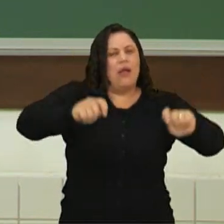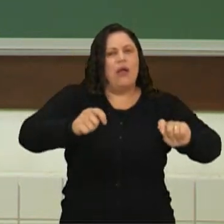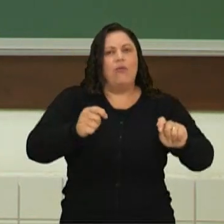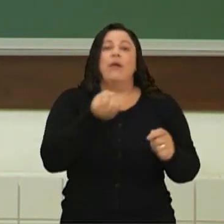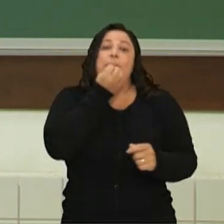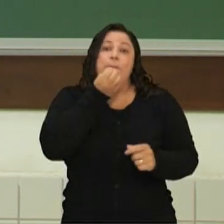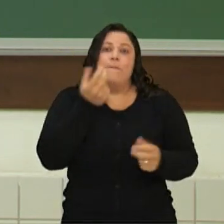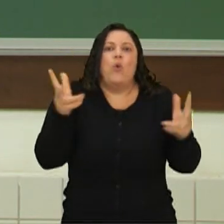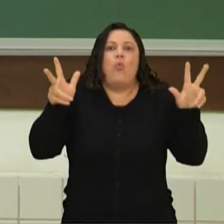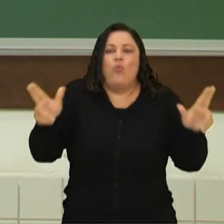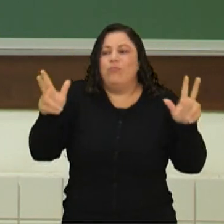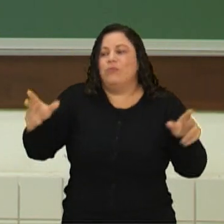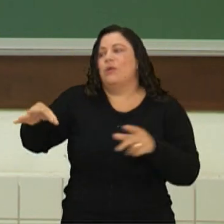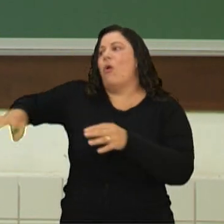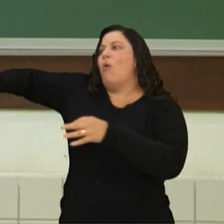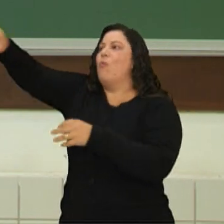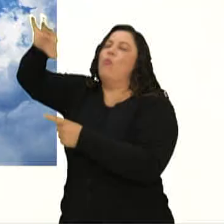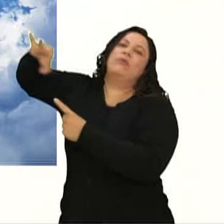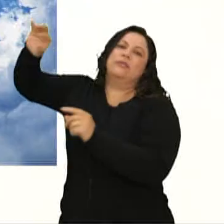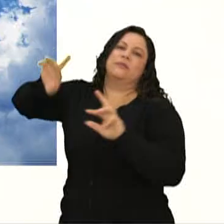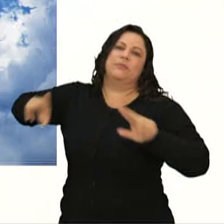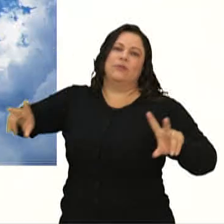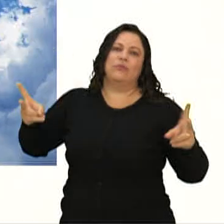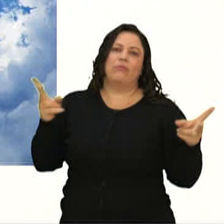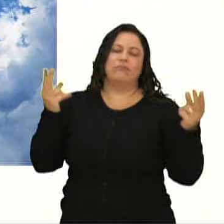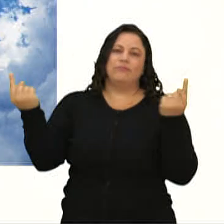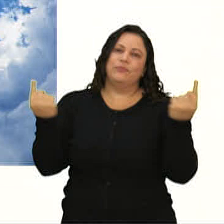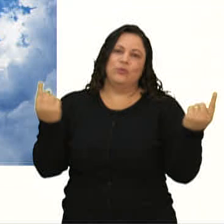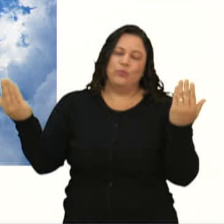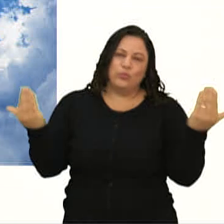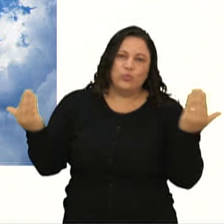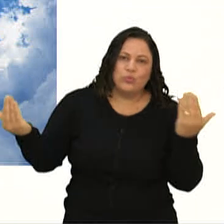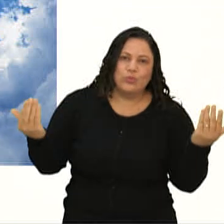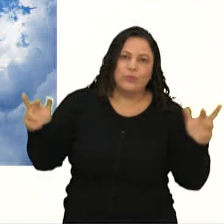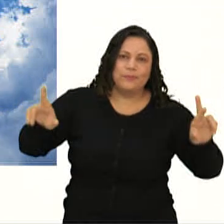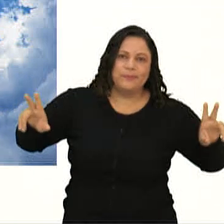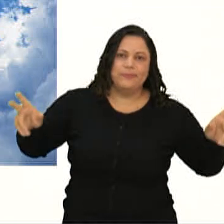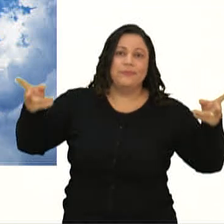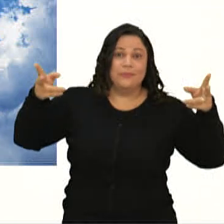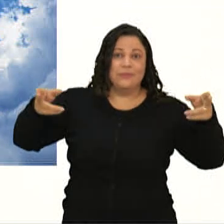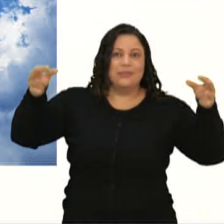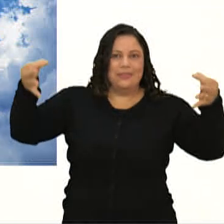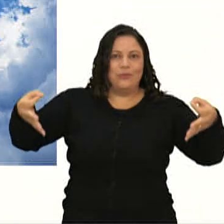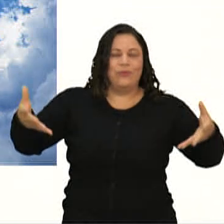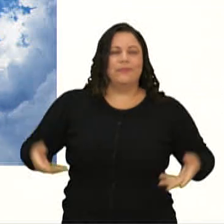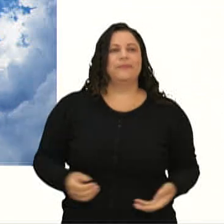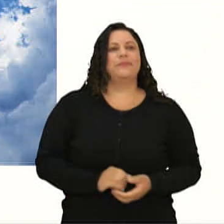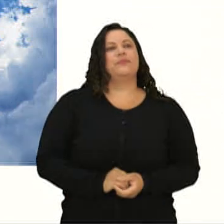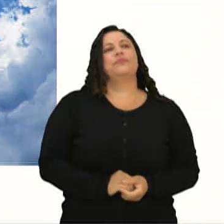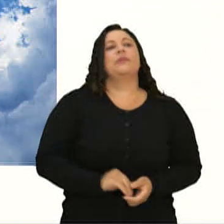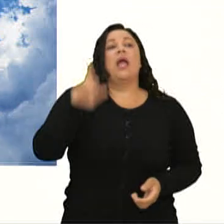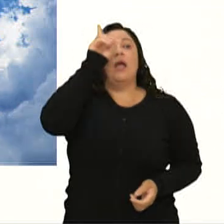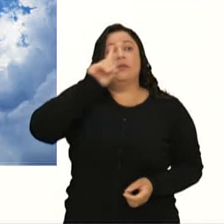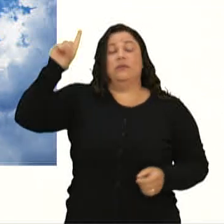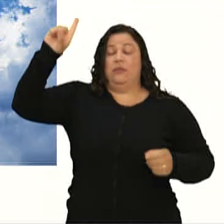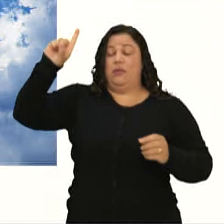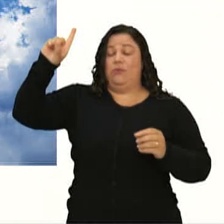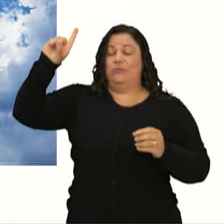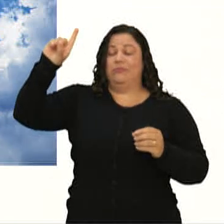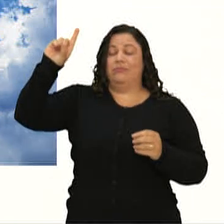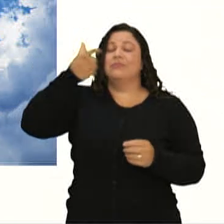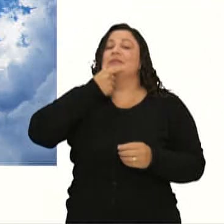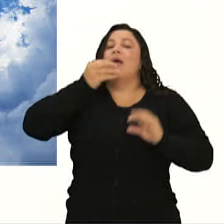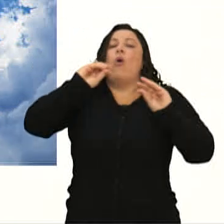espiritual. Deus dá ao homem o poder sobre a natureza. E criou Deus o homem à